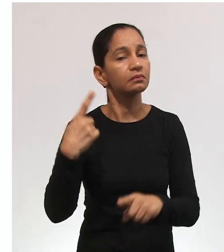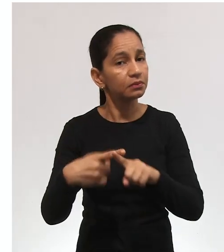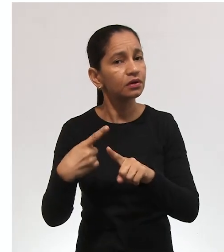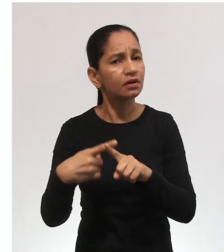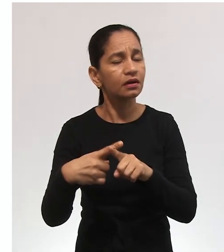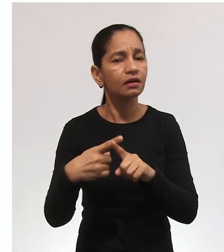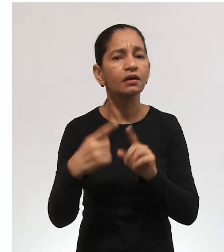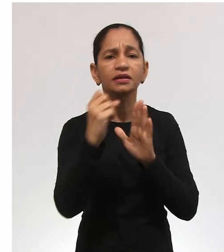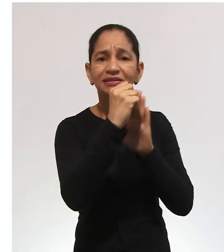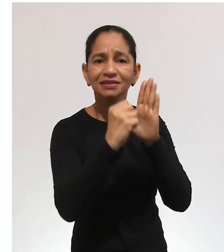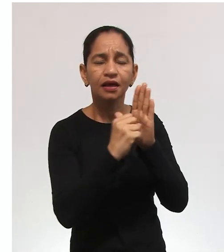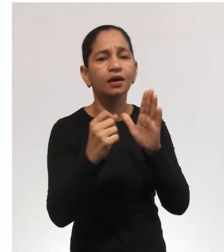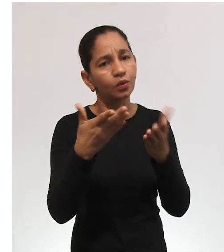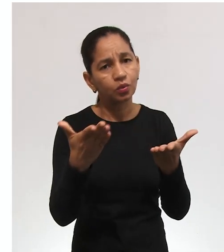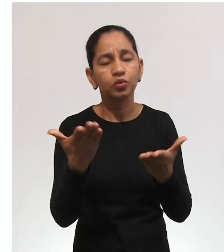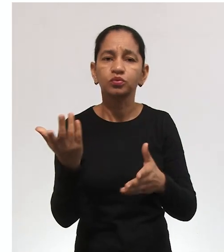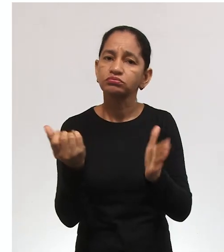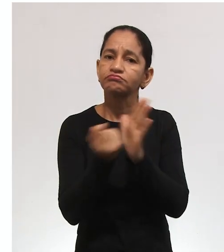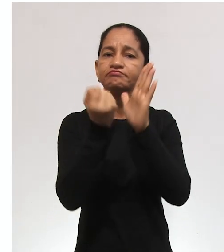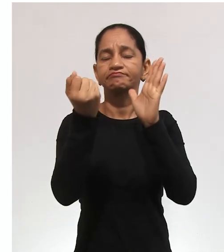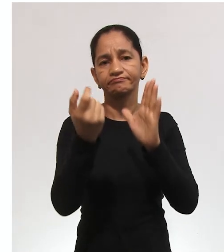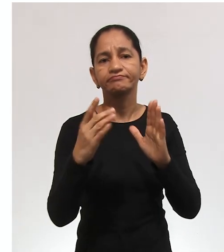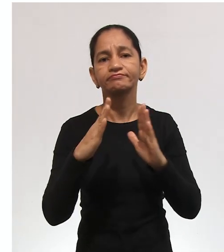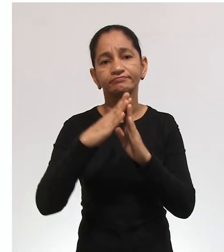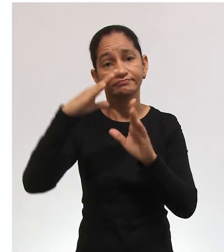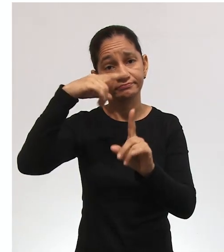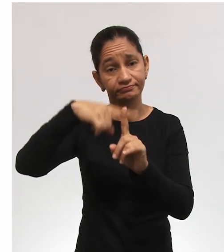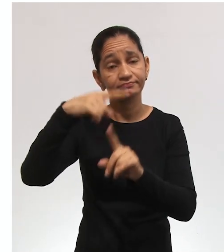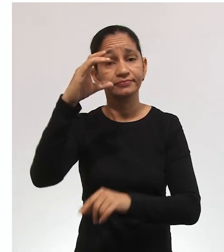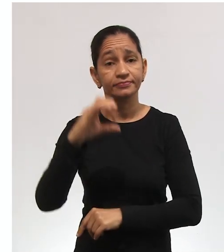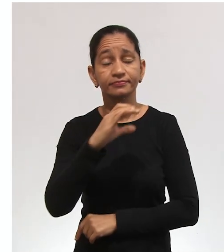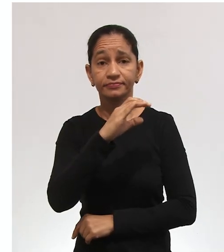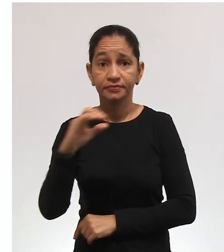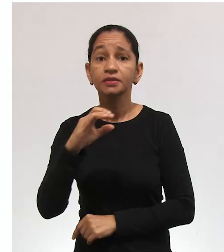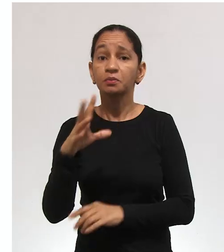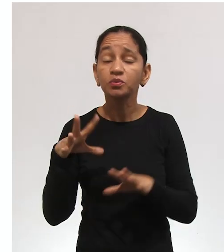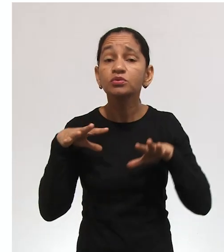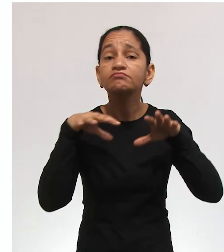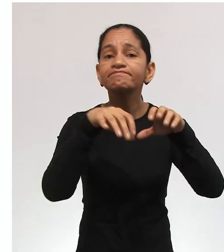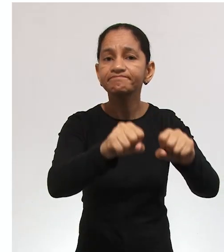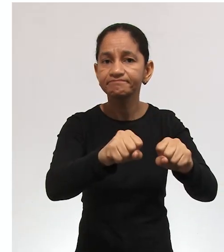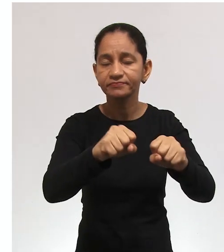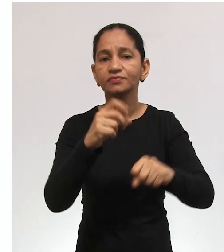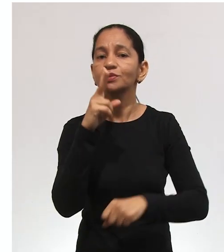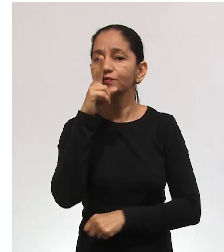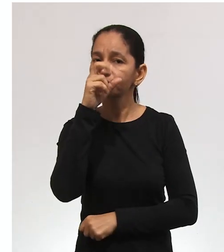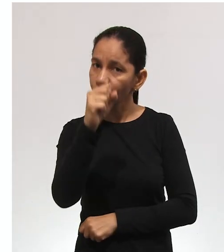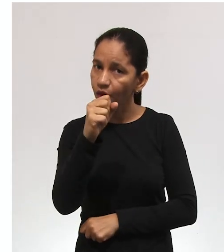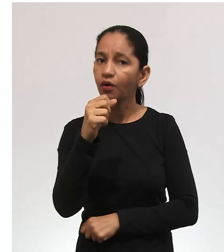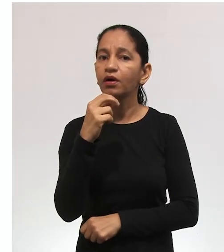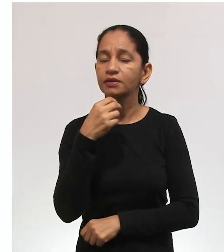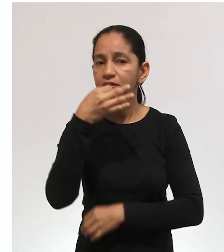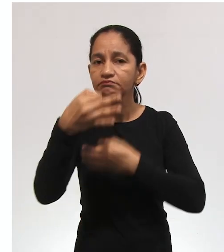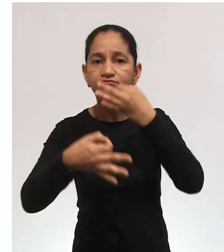nessa época a gente ainda tinha na Igreja Católica uma dominância muito significativa no mundo, né? Então o